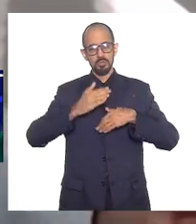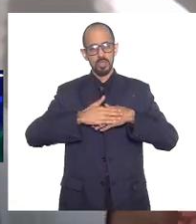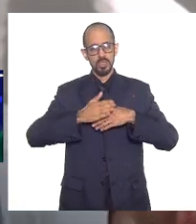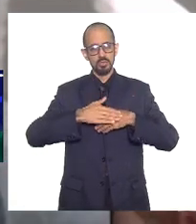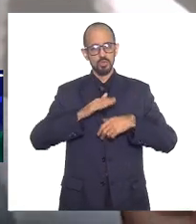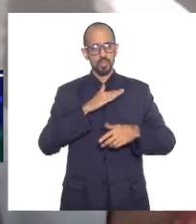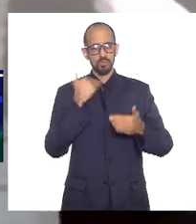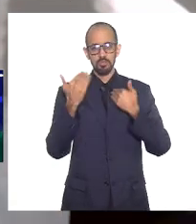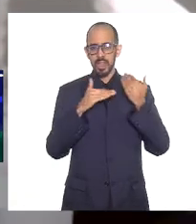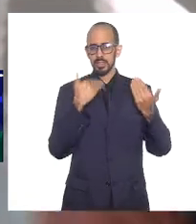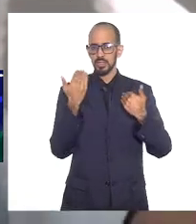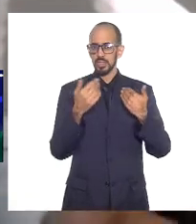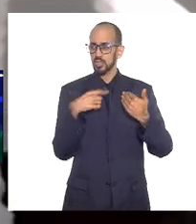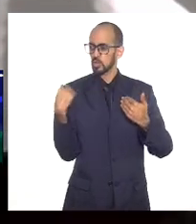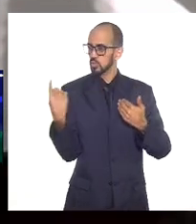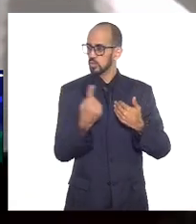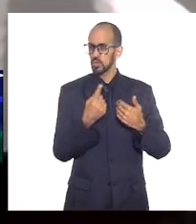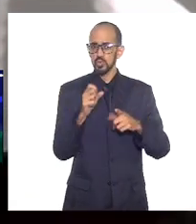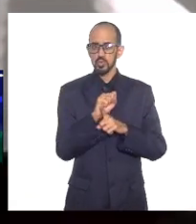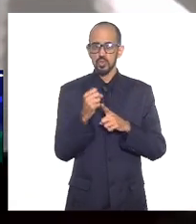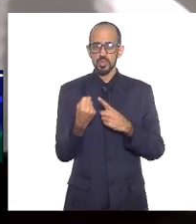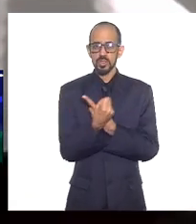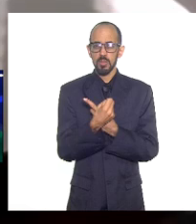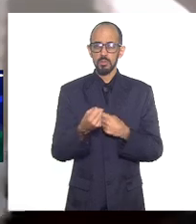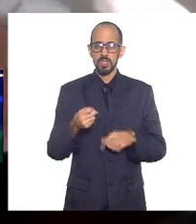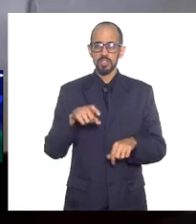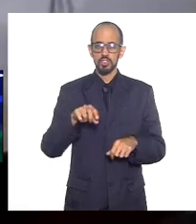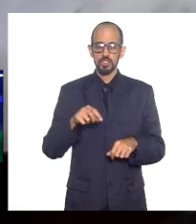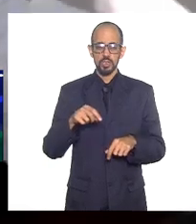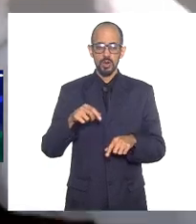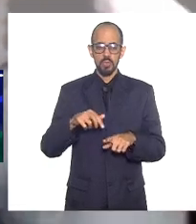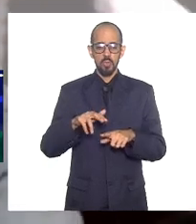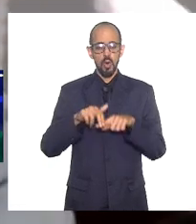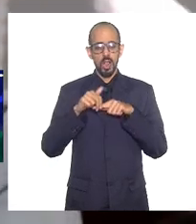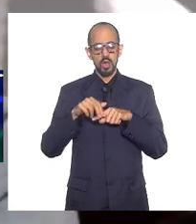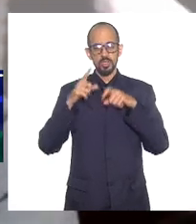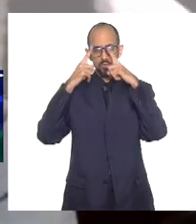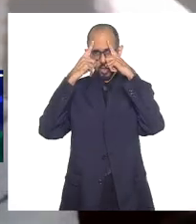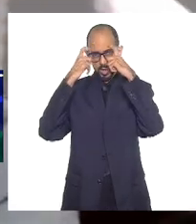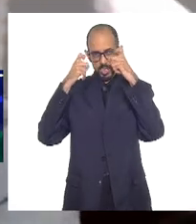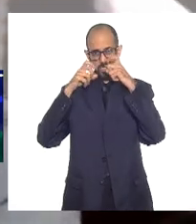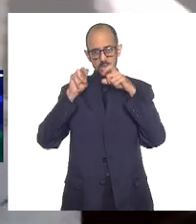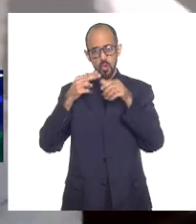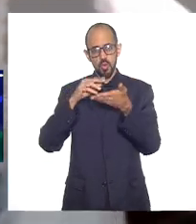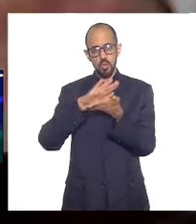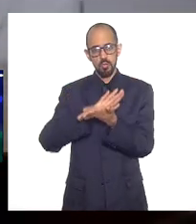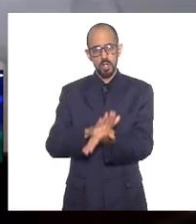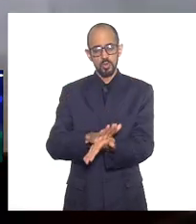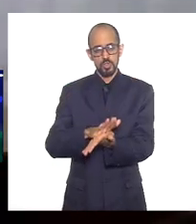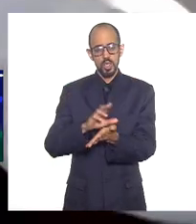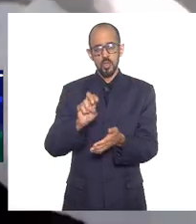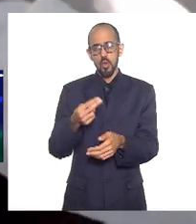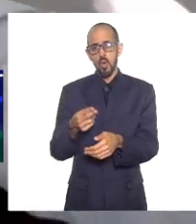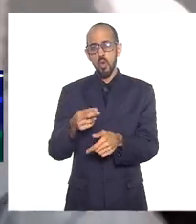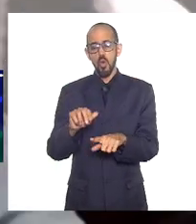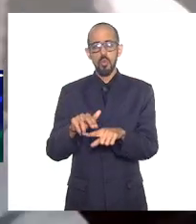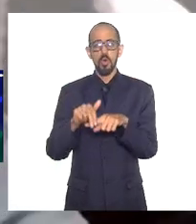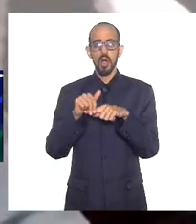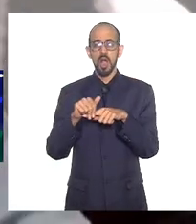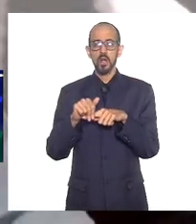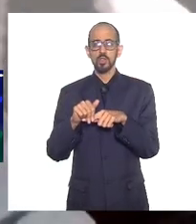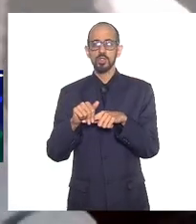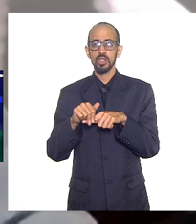seja fisicamente, seja socialmente, seja pela violência, seja pelo preconceito, seja pelos estereótipos, seja pelos estigmas, enfim.